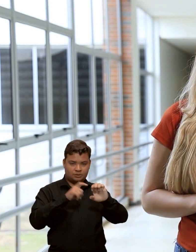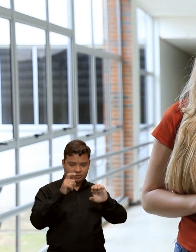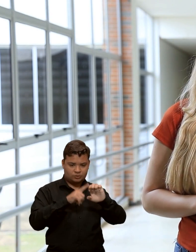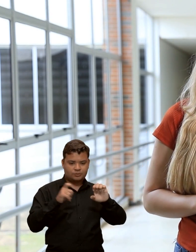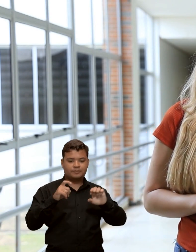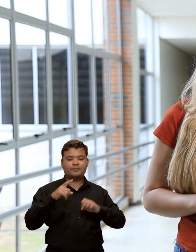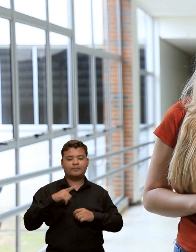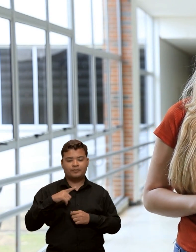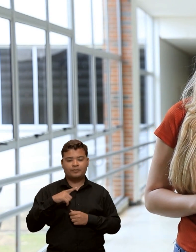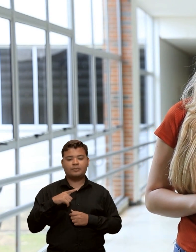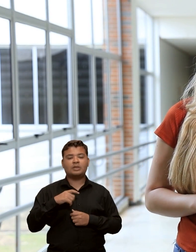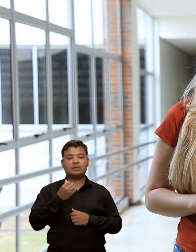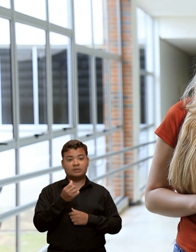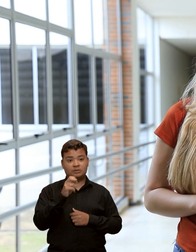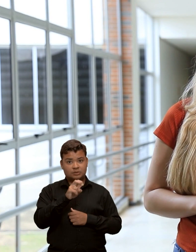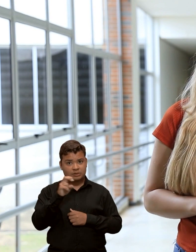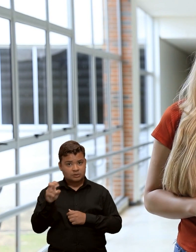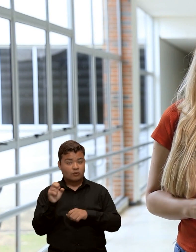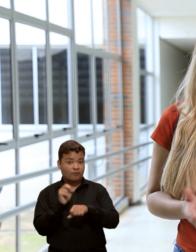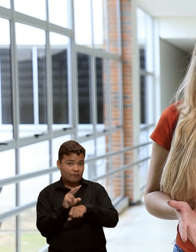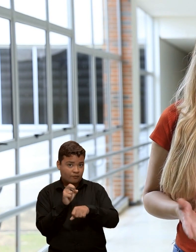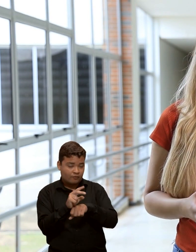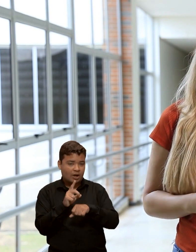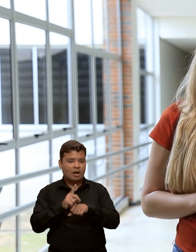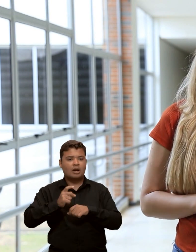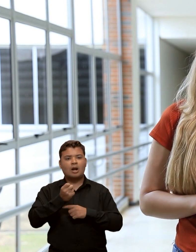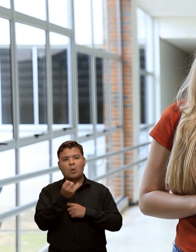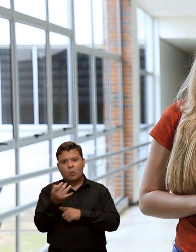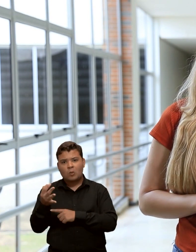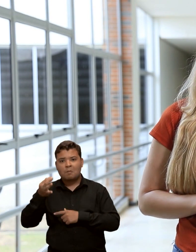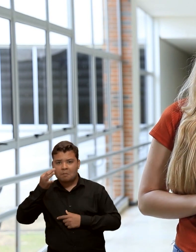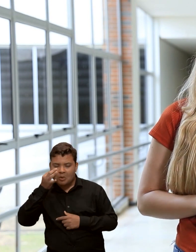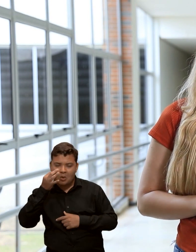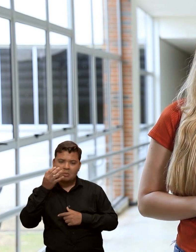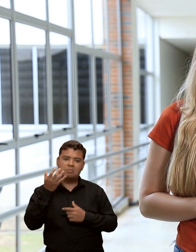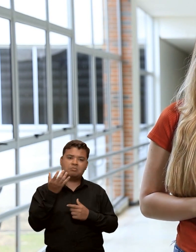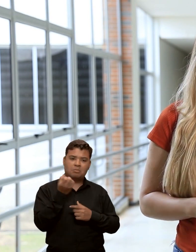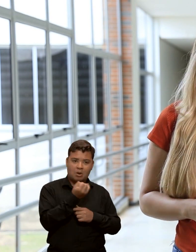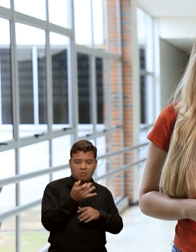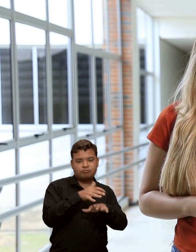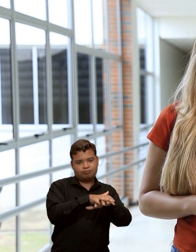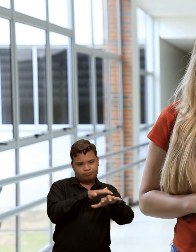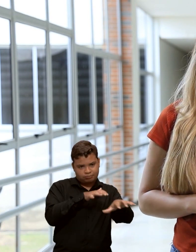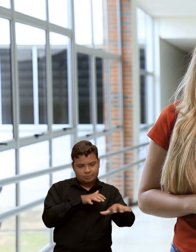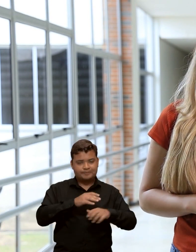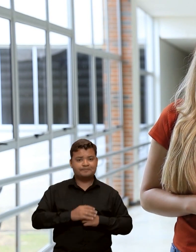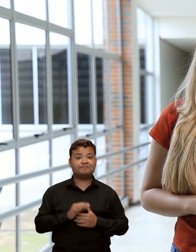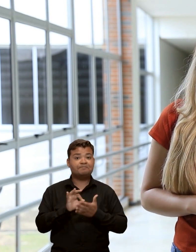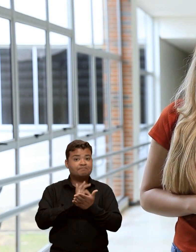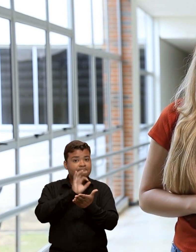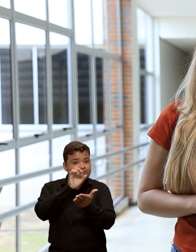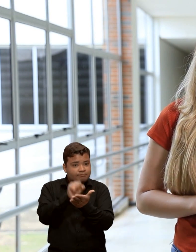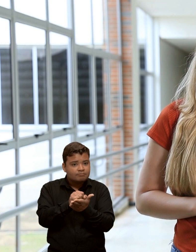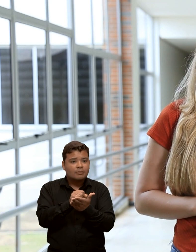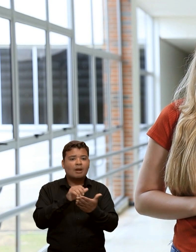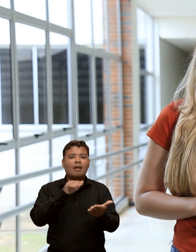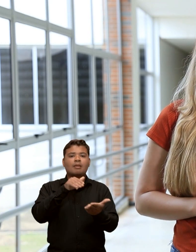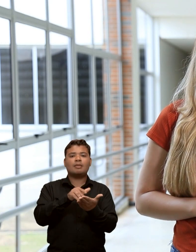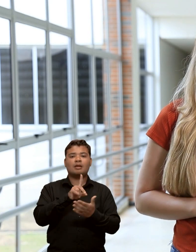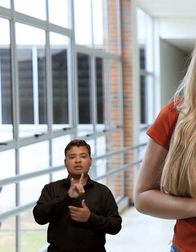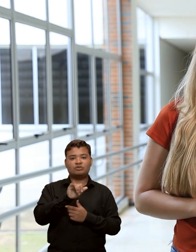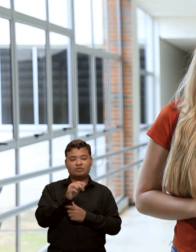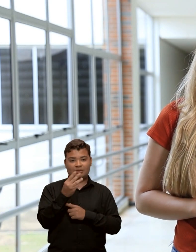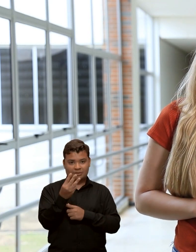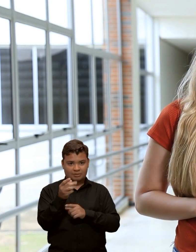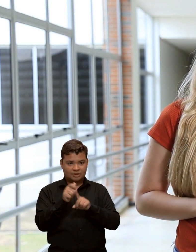655 vagas divididas nas modalidades presencial ou à distância. As inscrições elas estão abertas até o dia 3 de